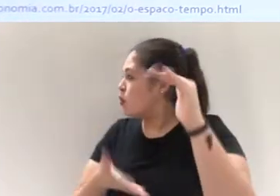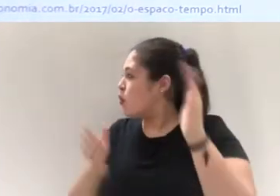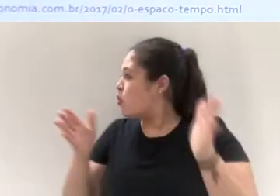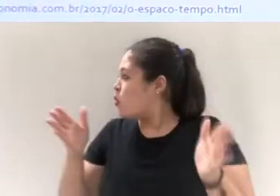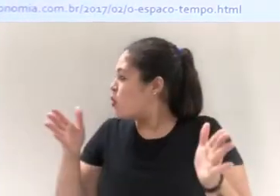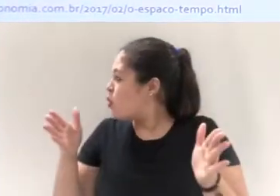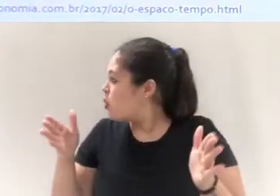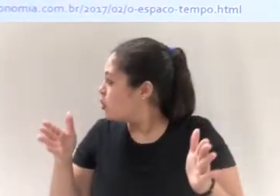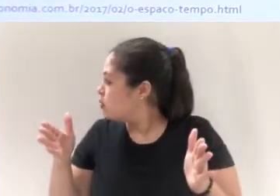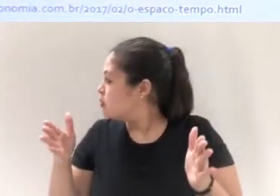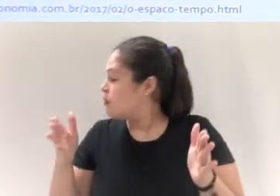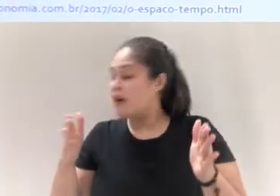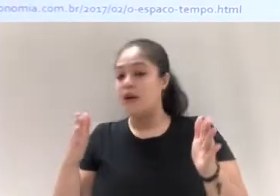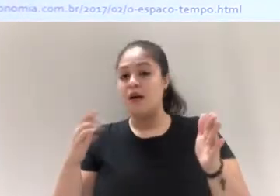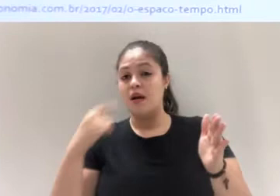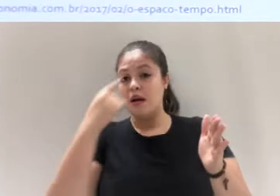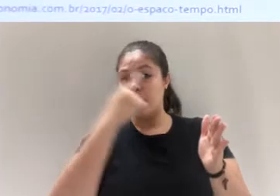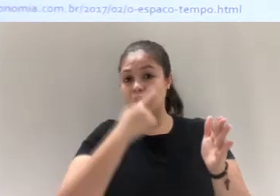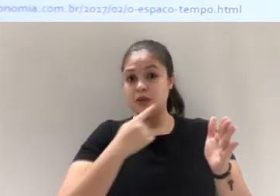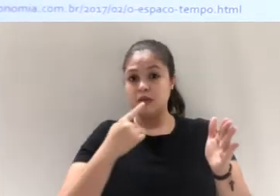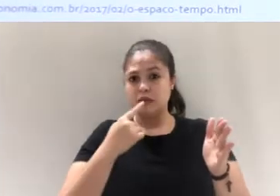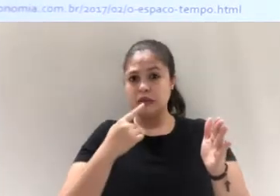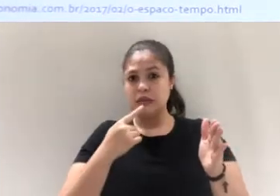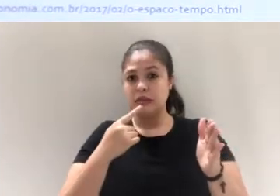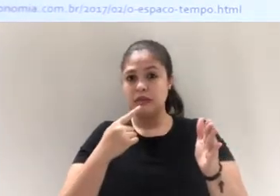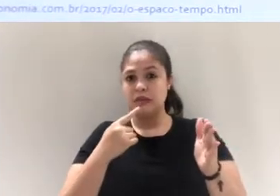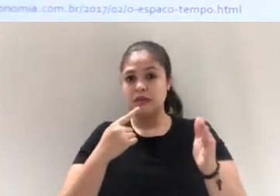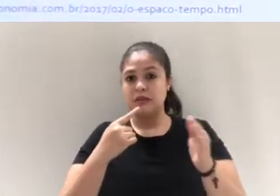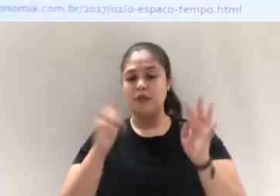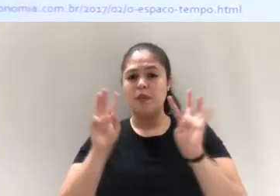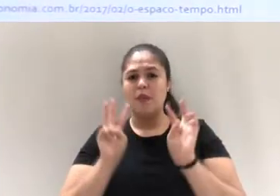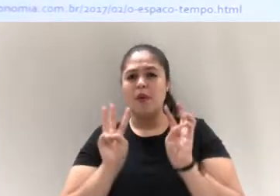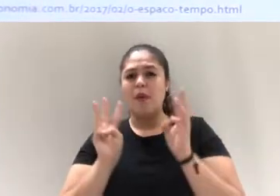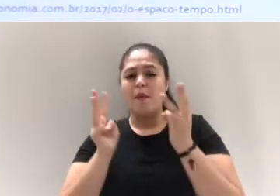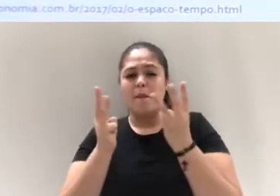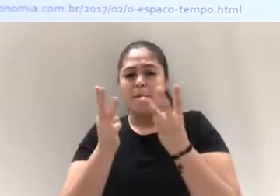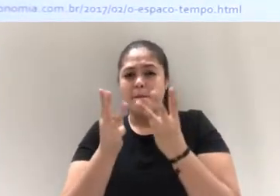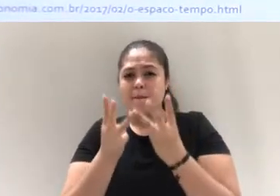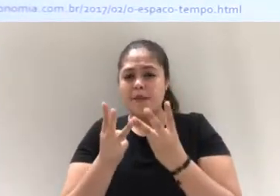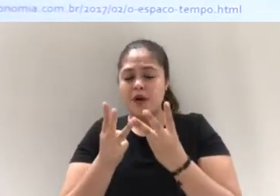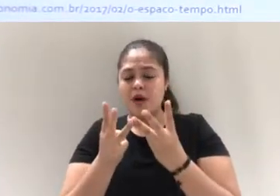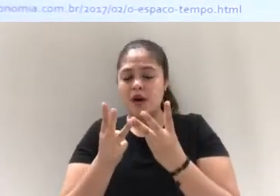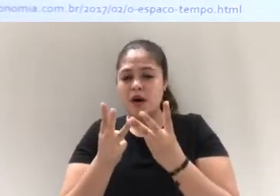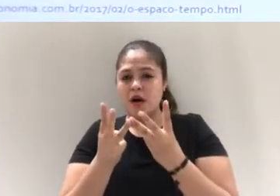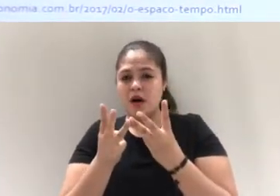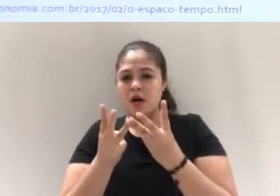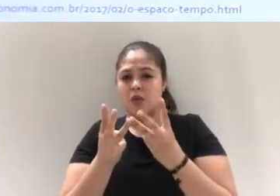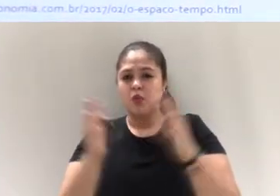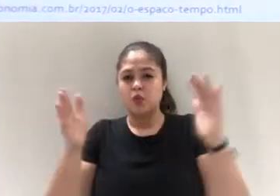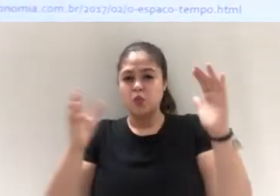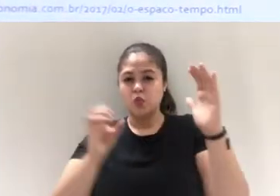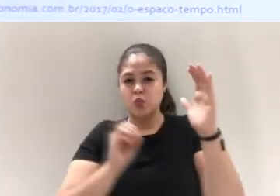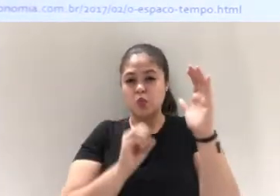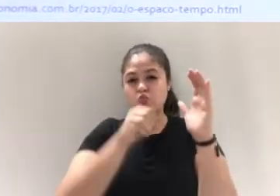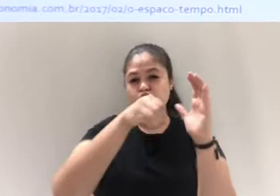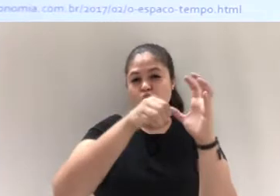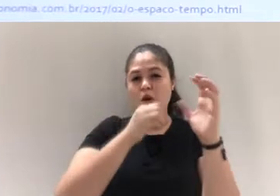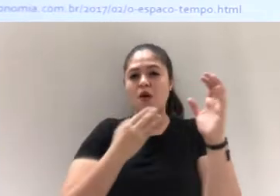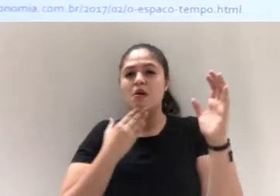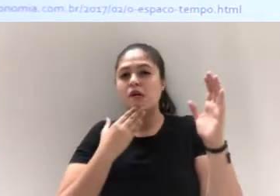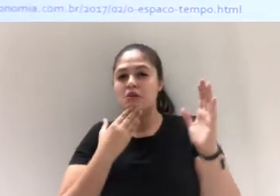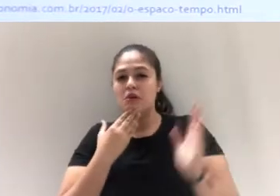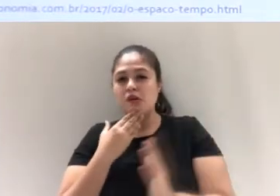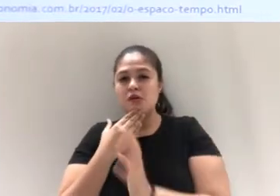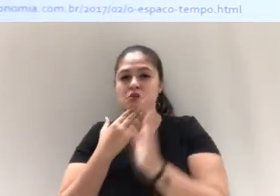Ou seja, a massa dos corpos no espaço-tempo faz com que esse seja modificado.